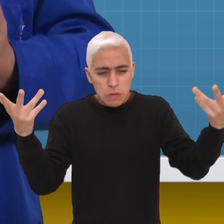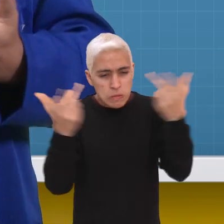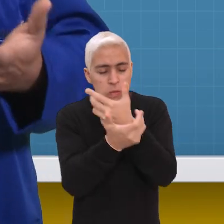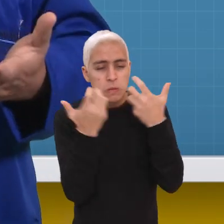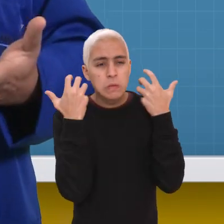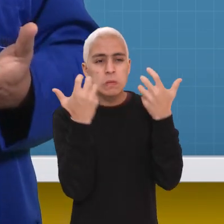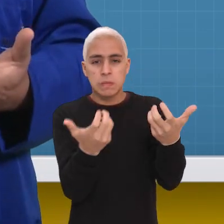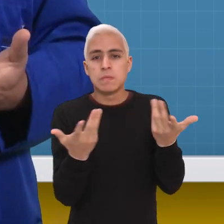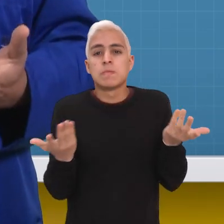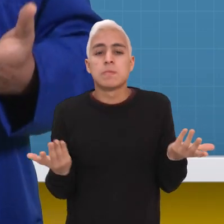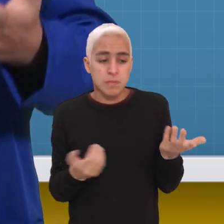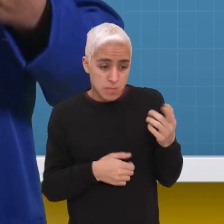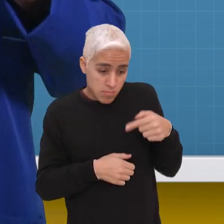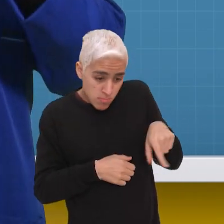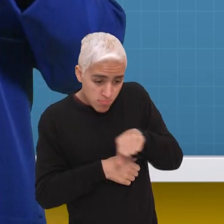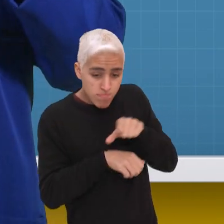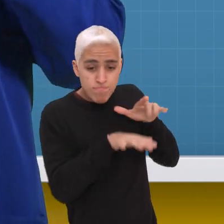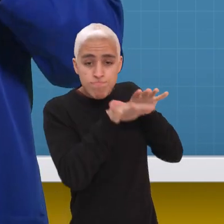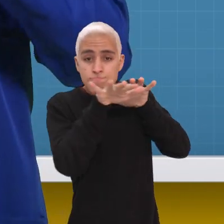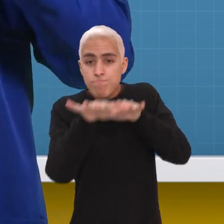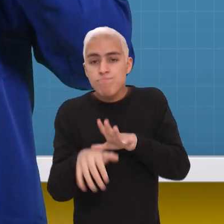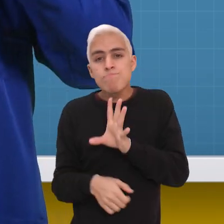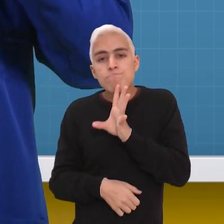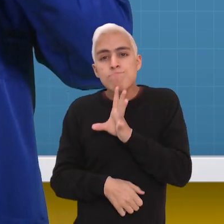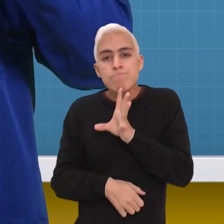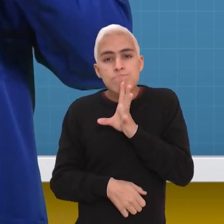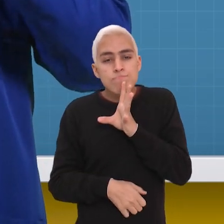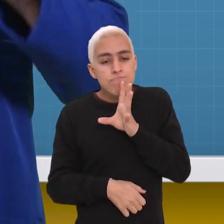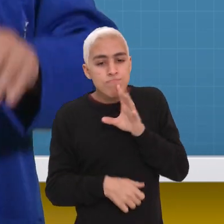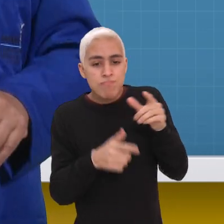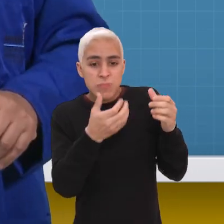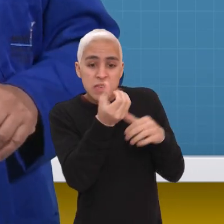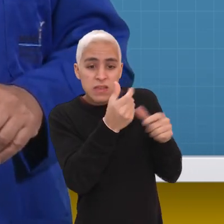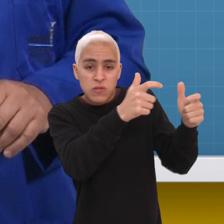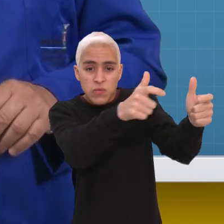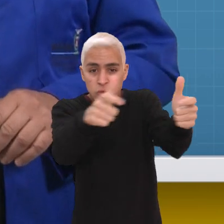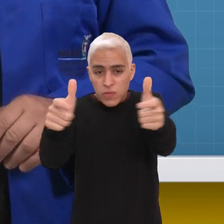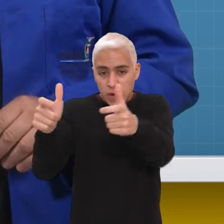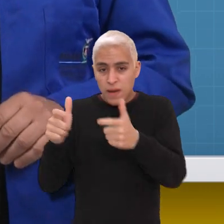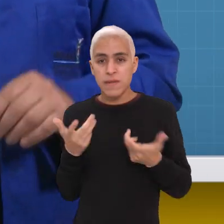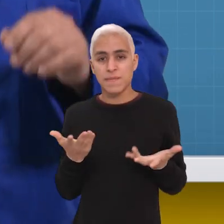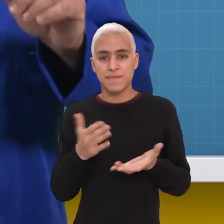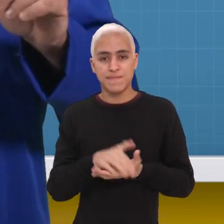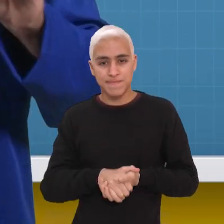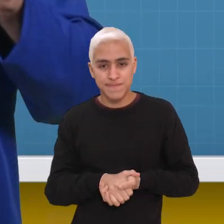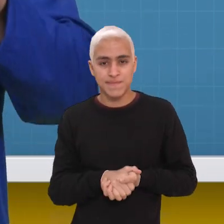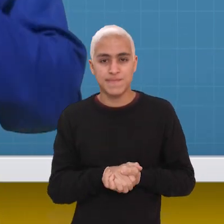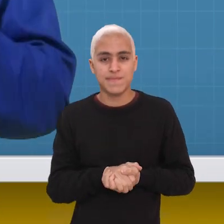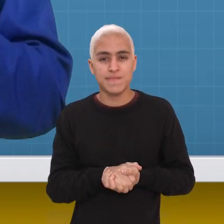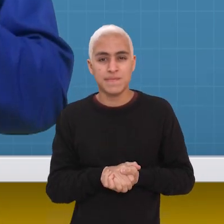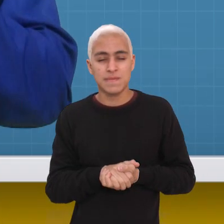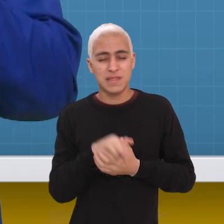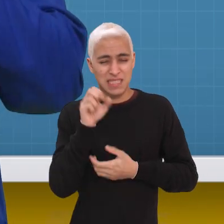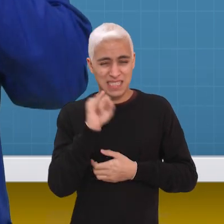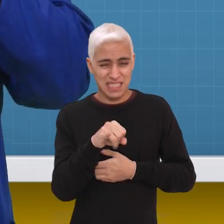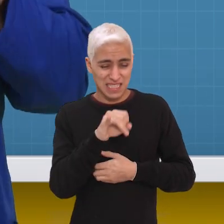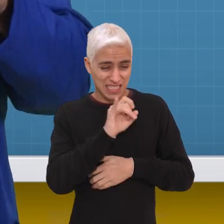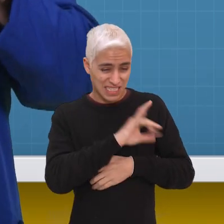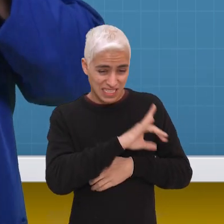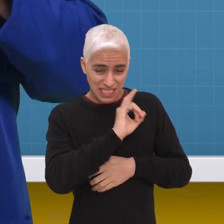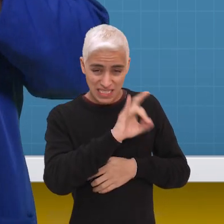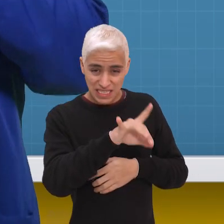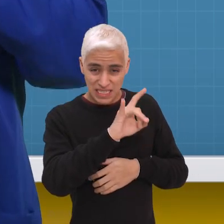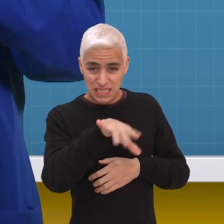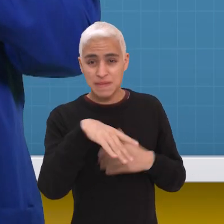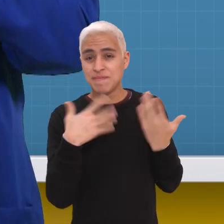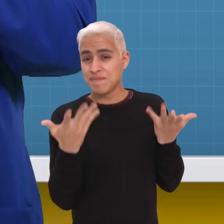moderno, tudo muito bonito. Então eles foram conhecer esses 6 lugares. Se